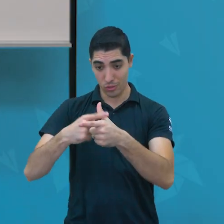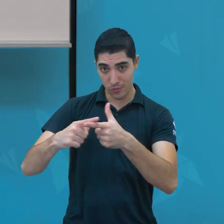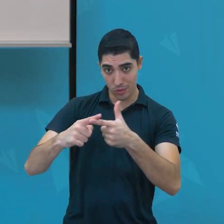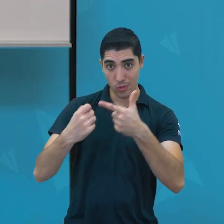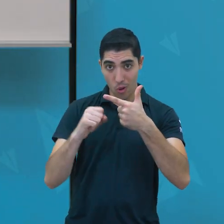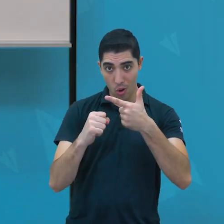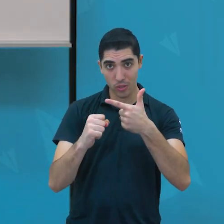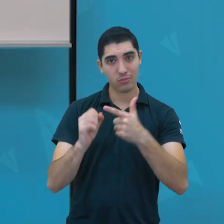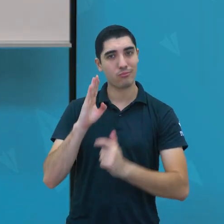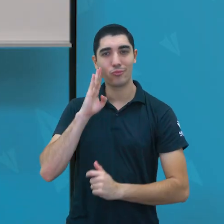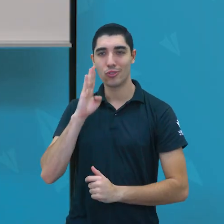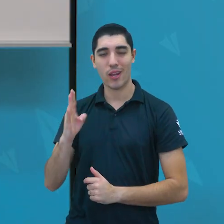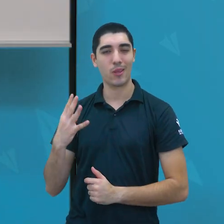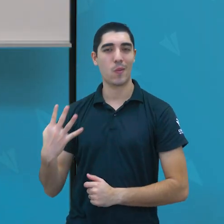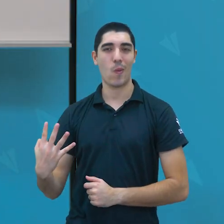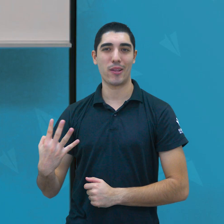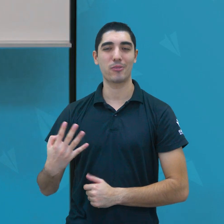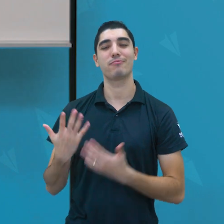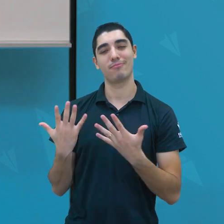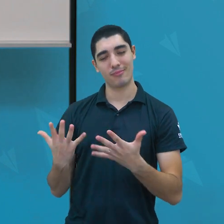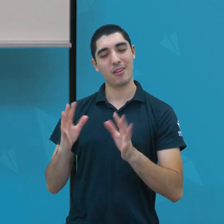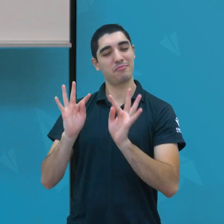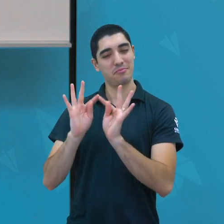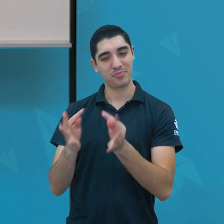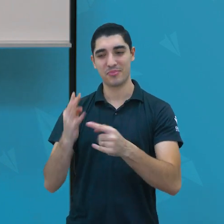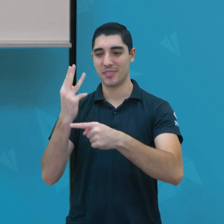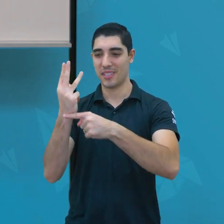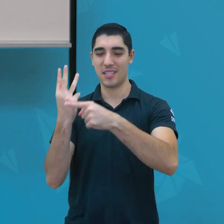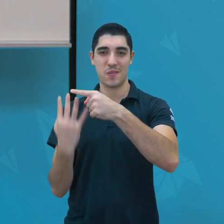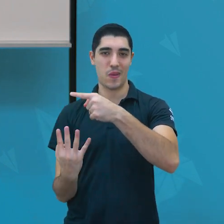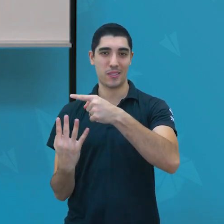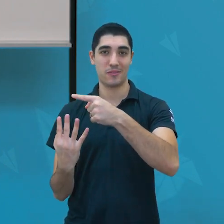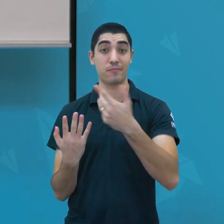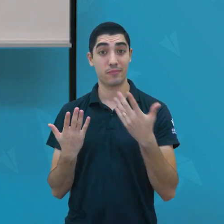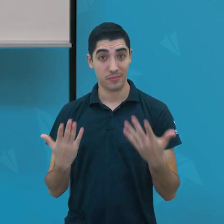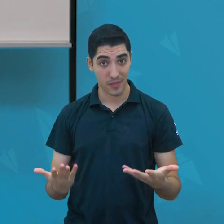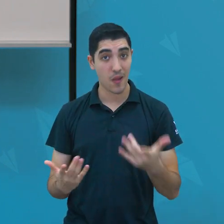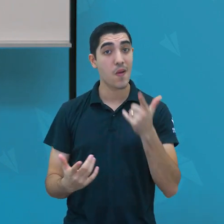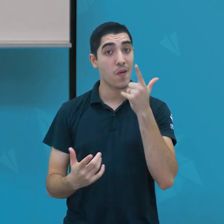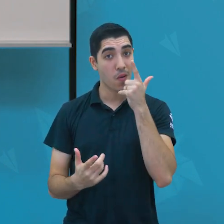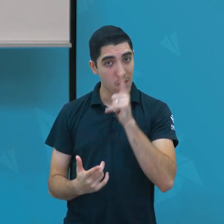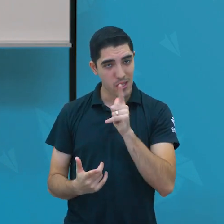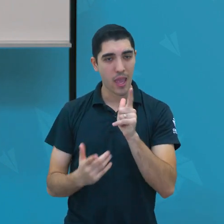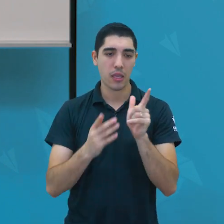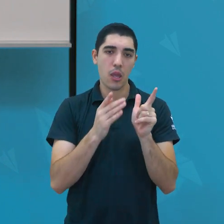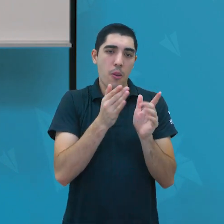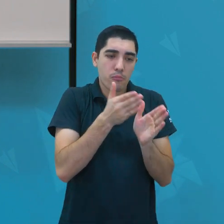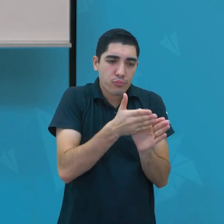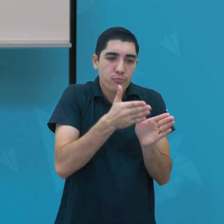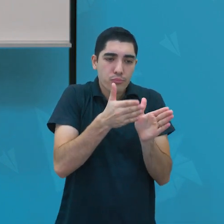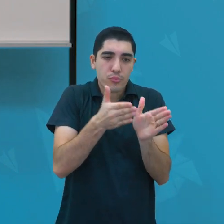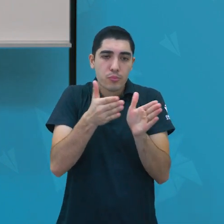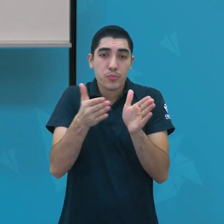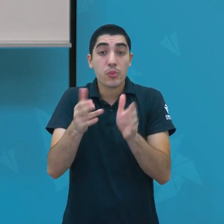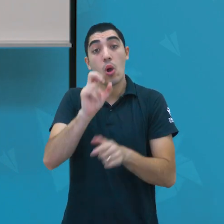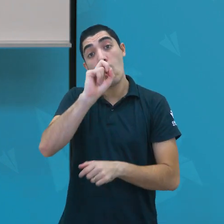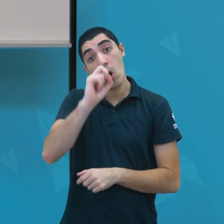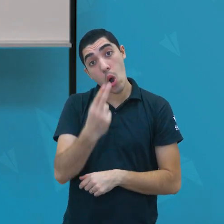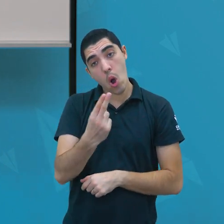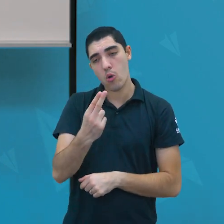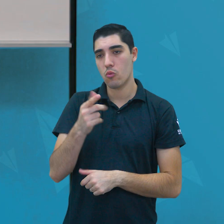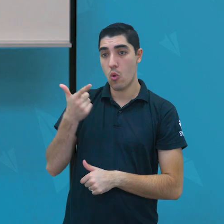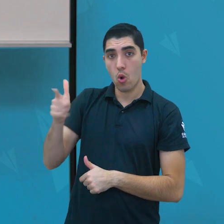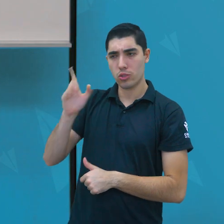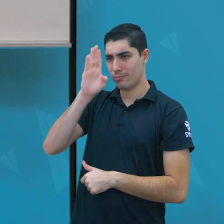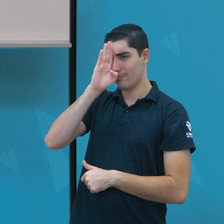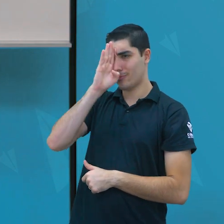fração irredutível. Simplifiquei. Então, você pode simplificar aos poucos ou de uma